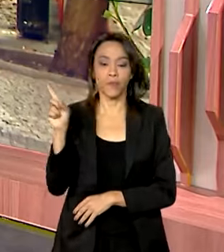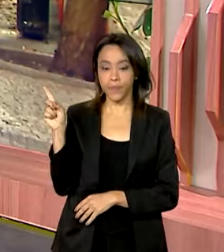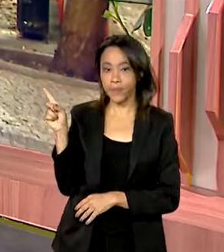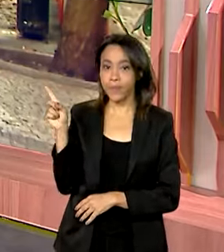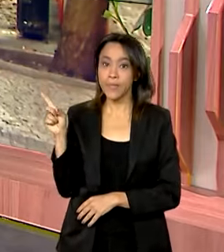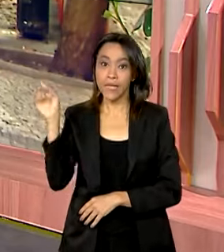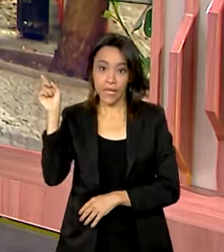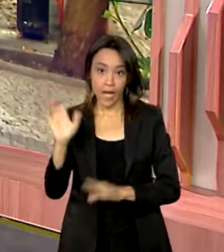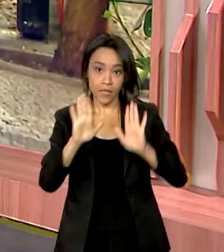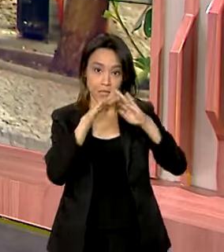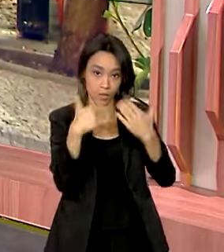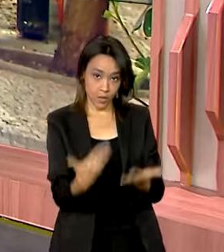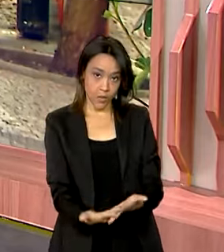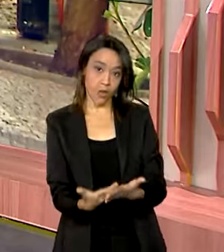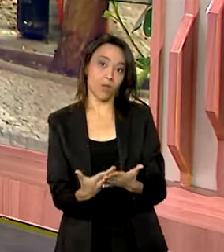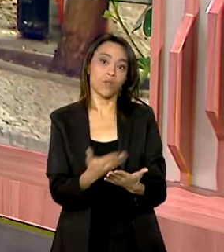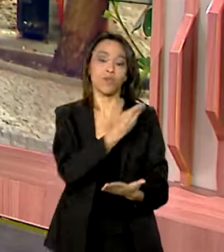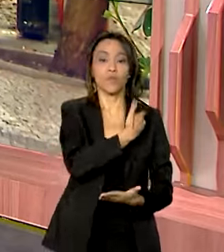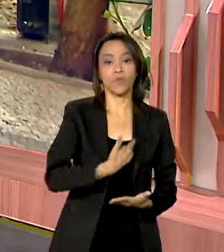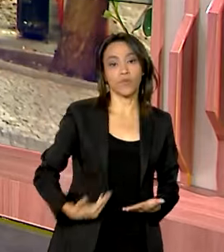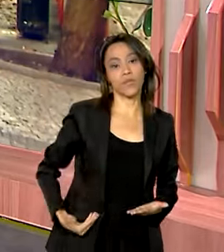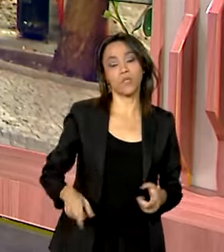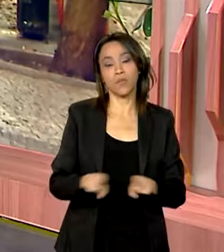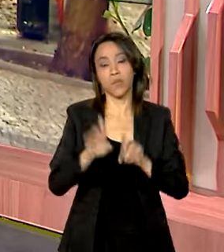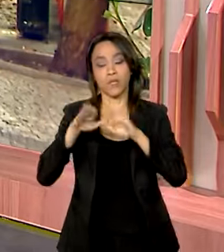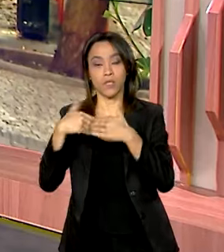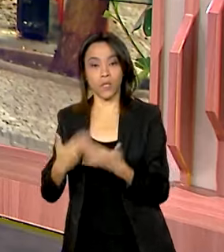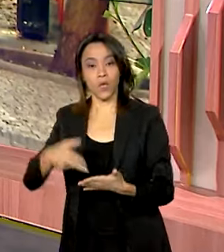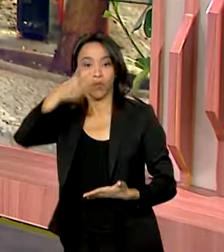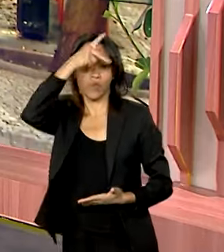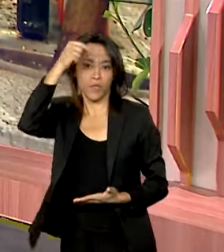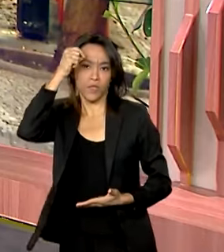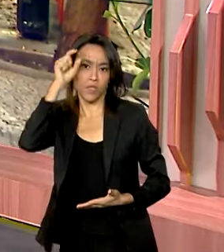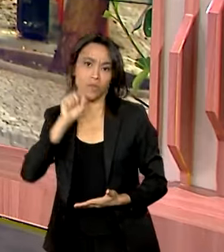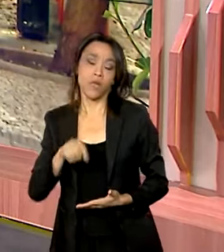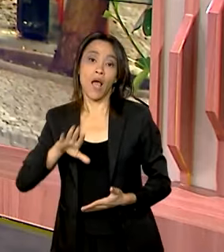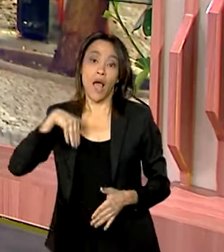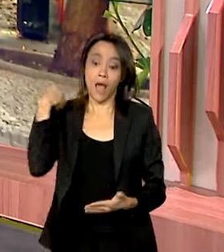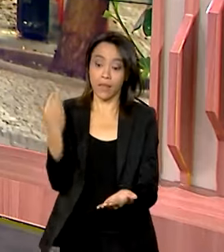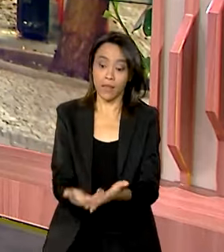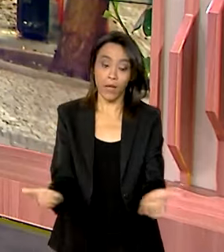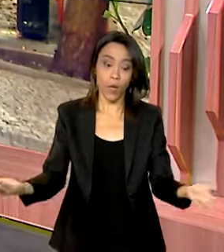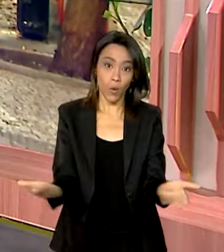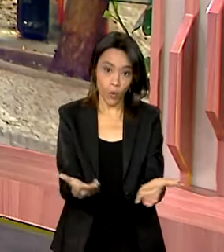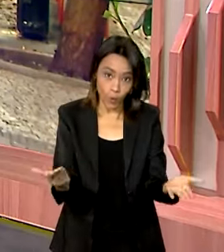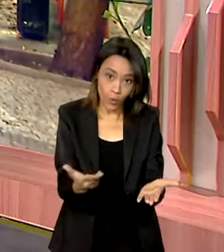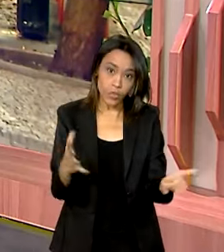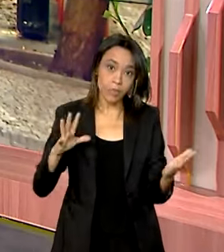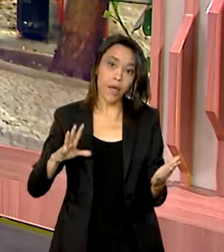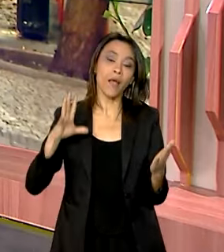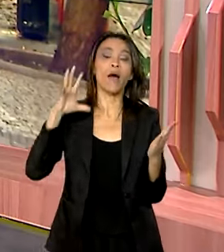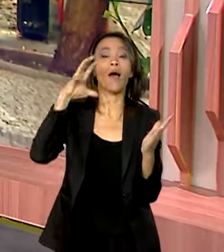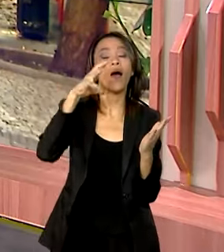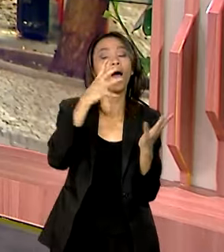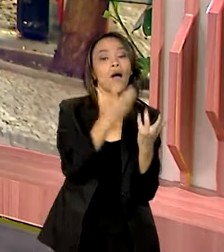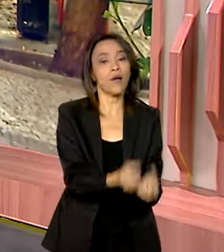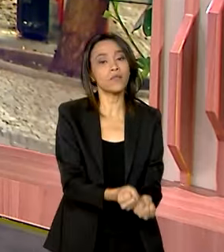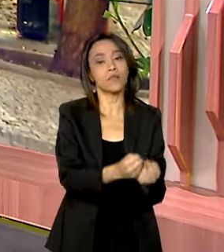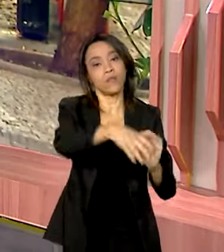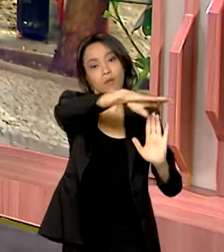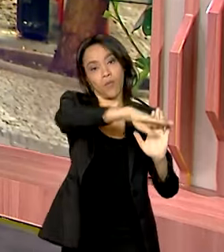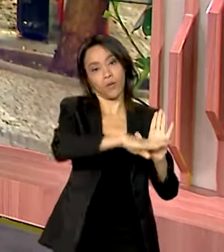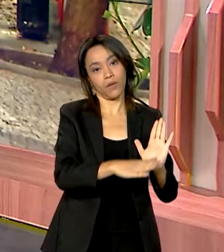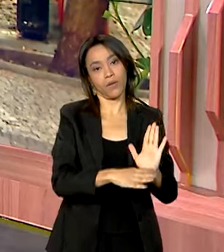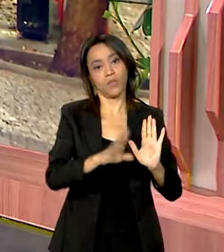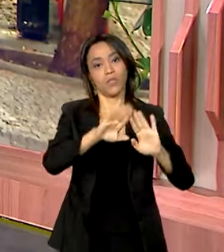de ensino estaduais e municipais têm até hoje para declarar matrículas no programa Escola em Tempo Integral. E quem